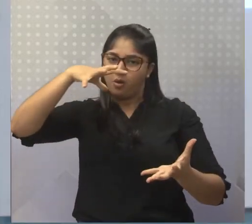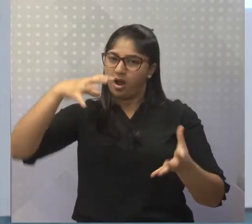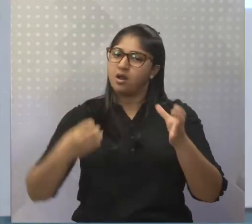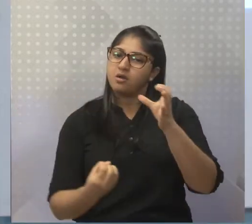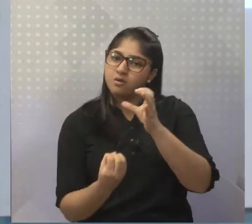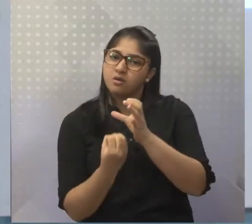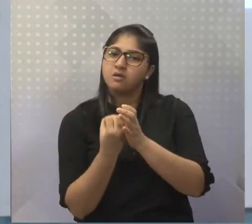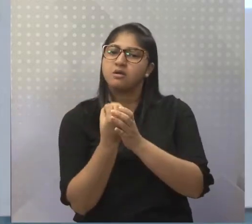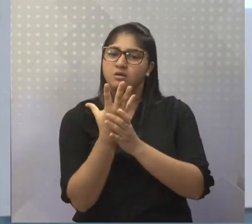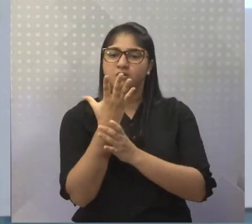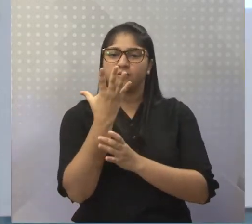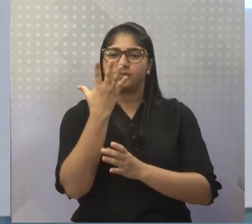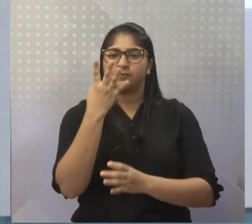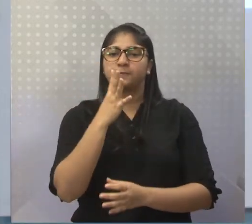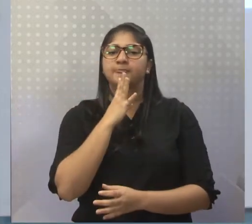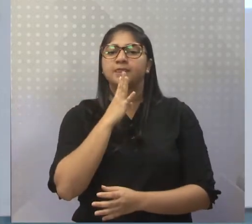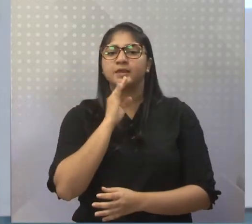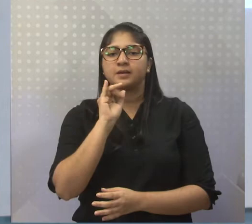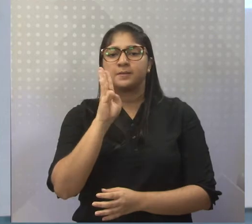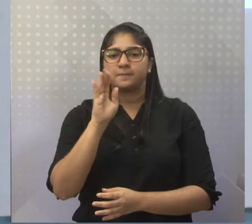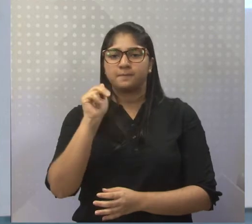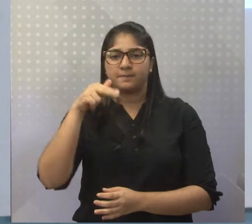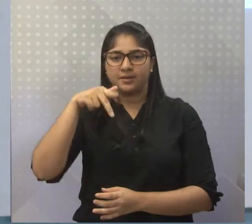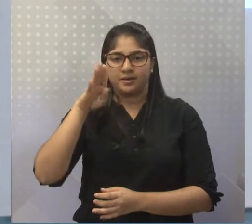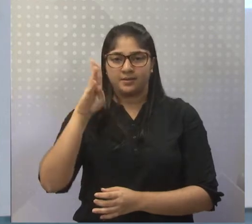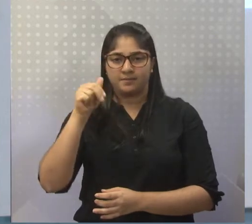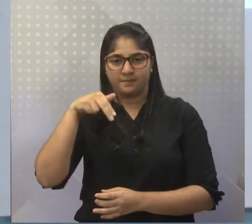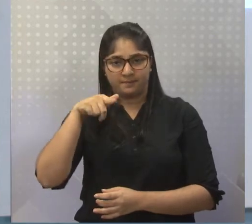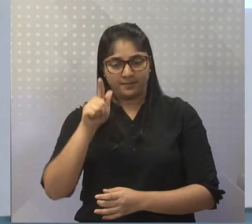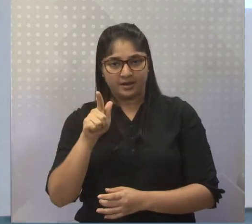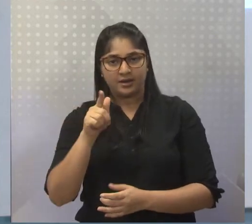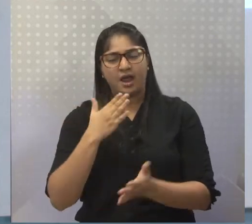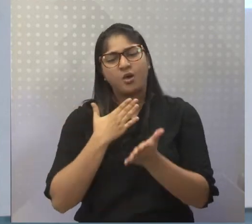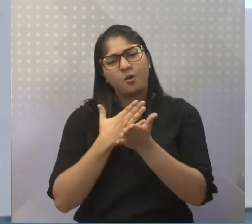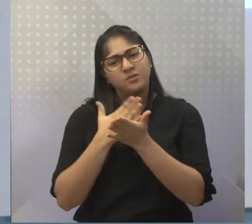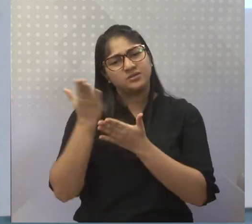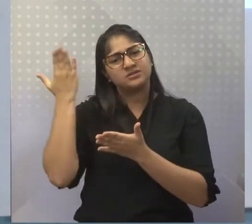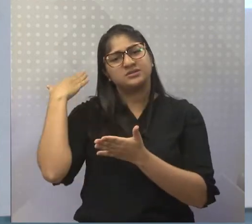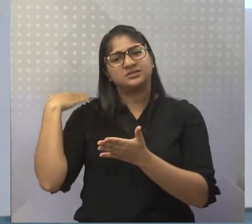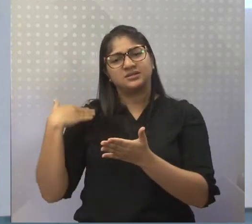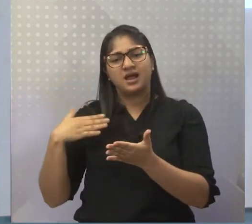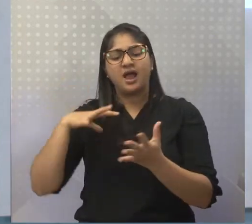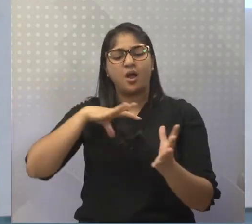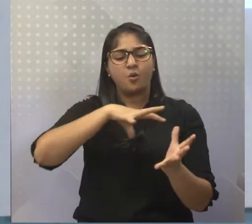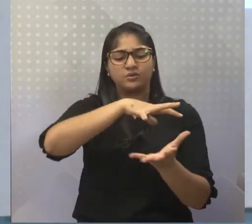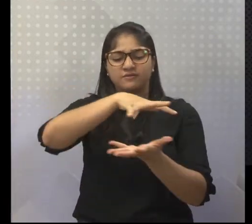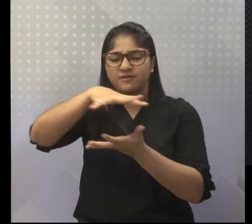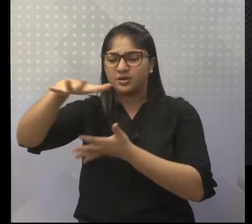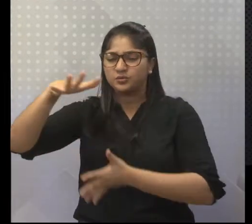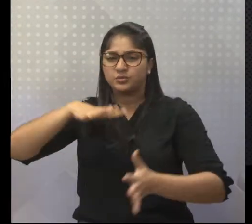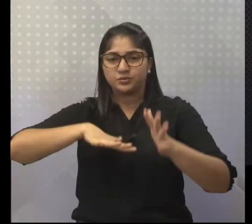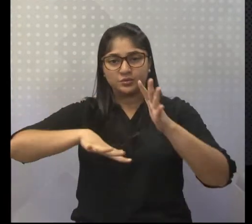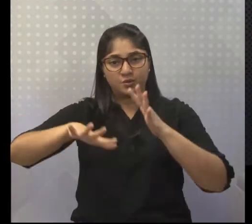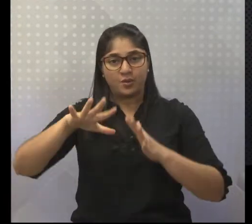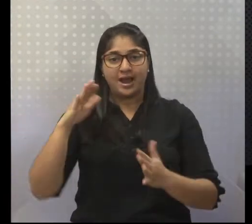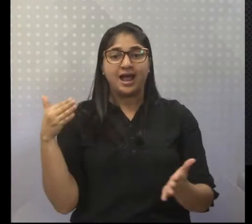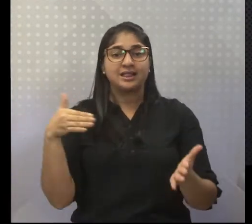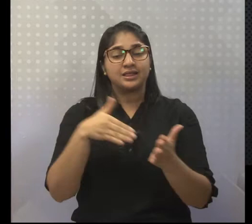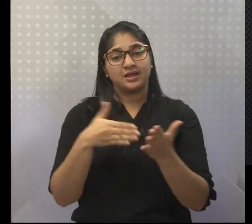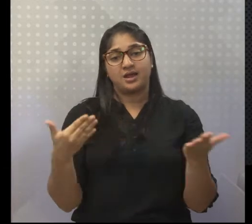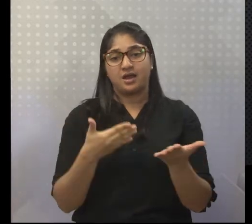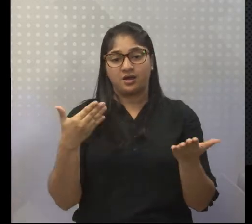dessa grande explosão conhecida como big bang que ela vem originando aí crescendo universo até hoje a